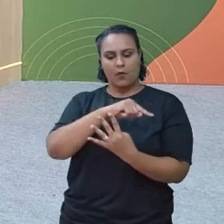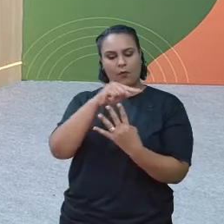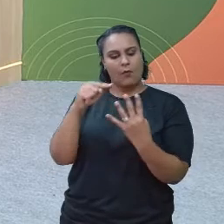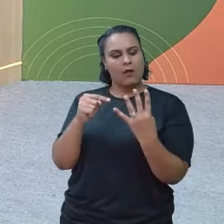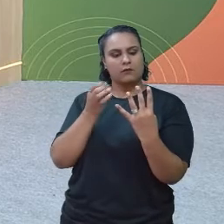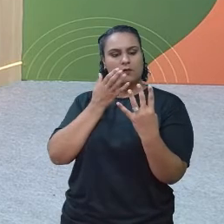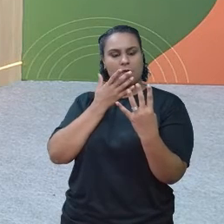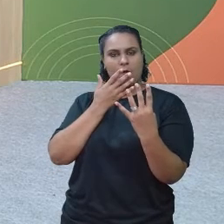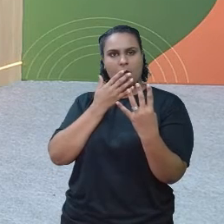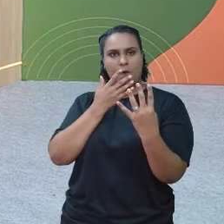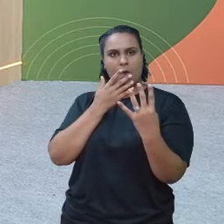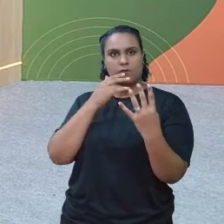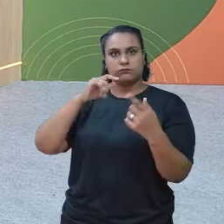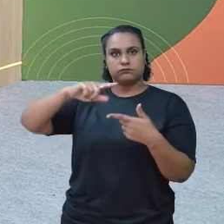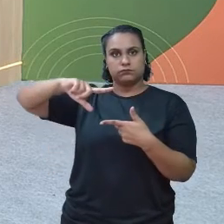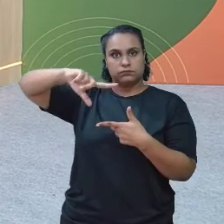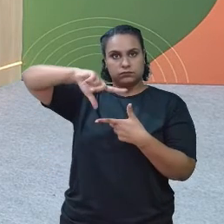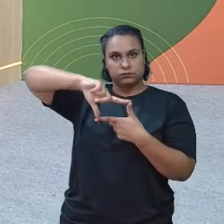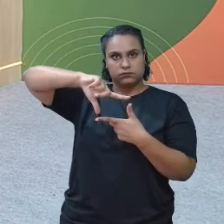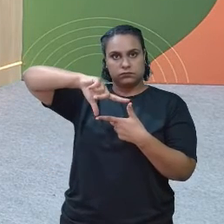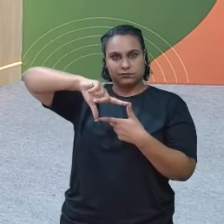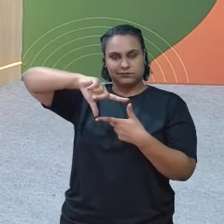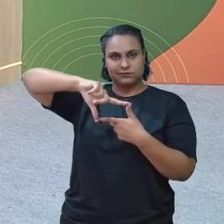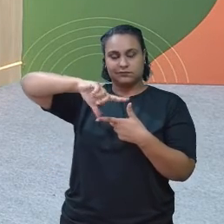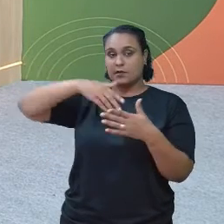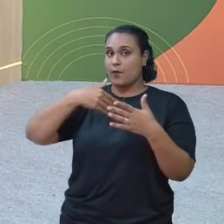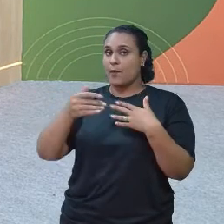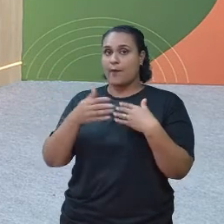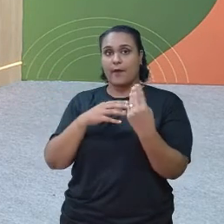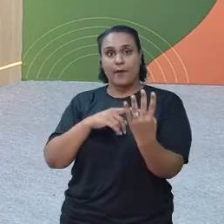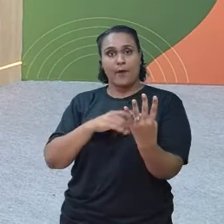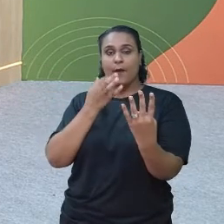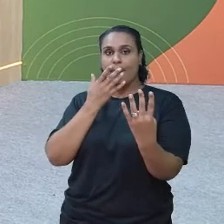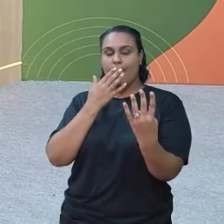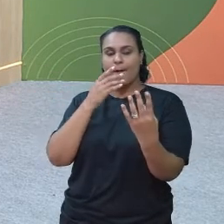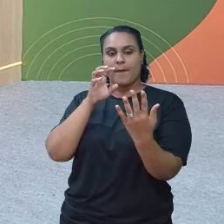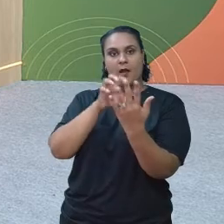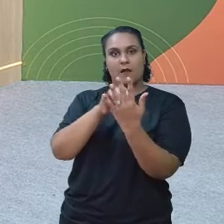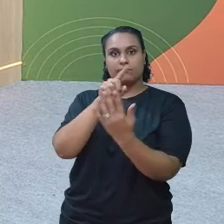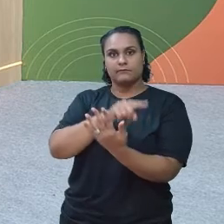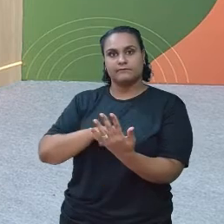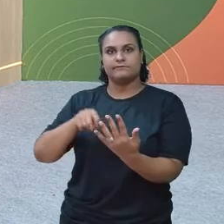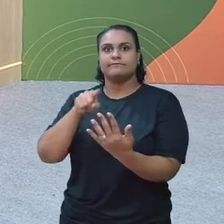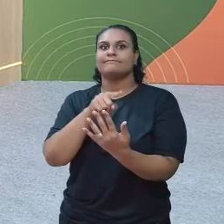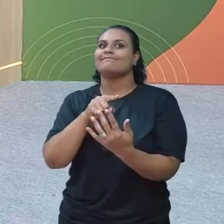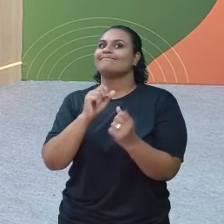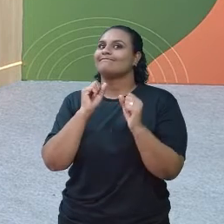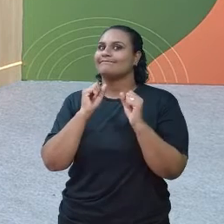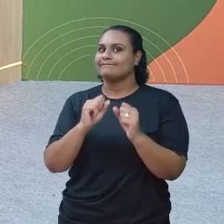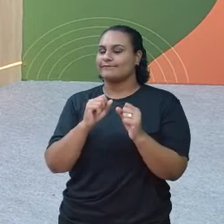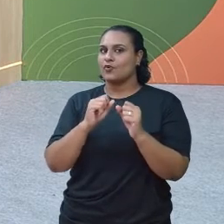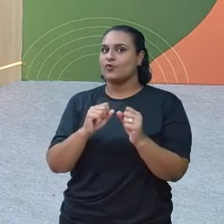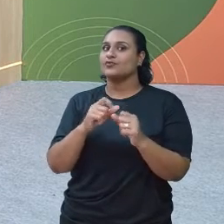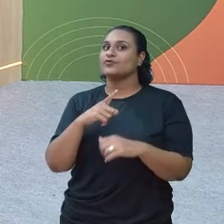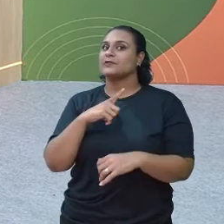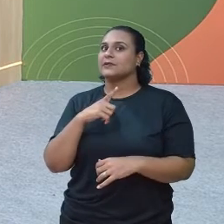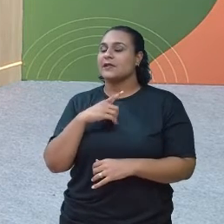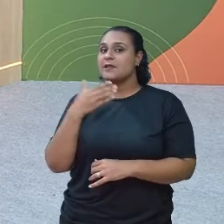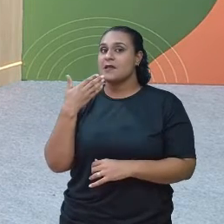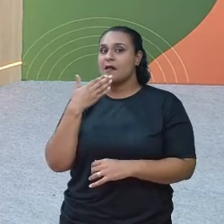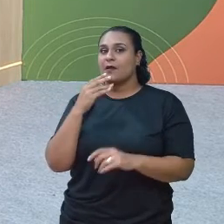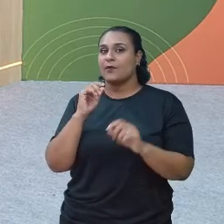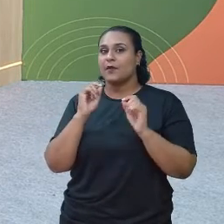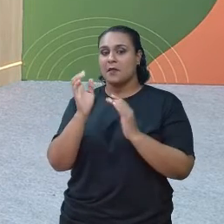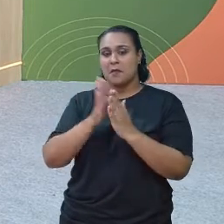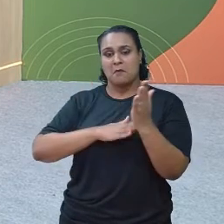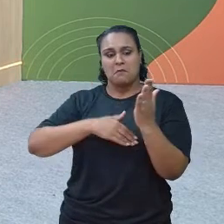cores para a região retangular e qualquer uma das 4 cores para a região circular, eu posso cometer a falha de